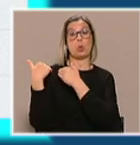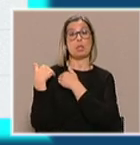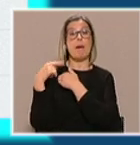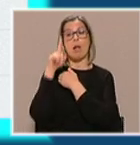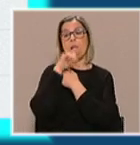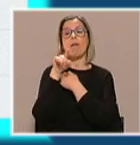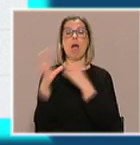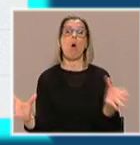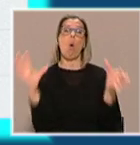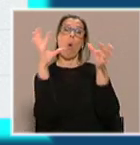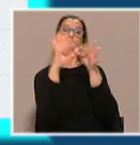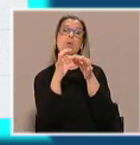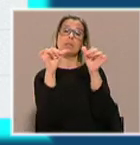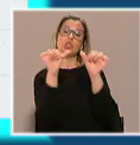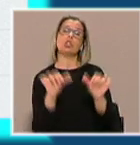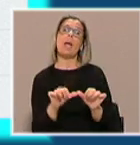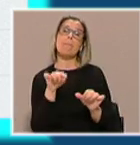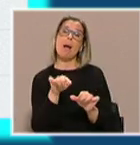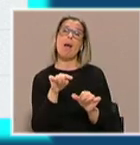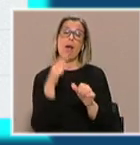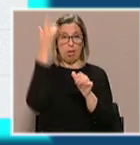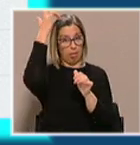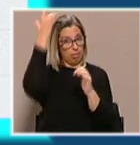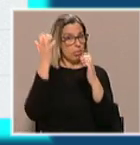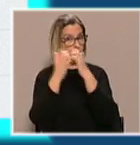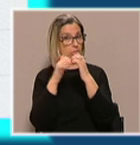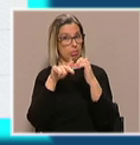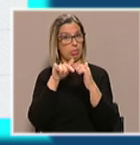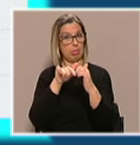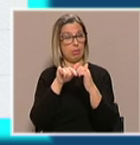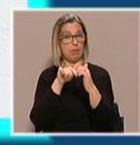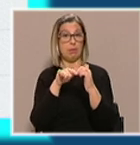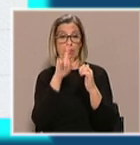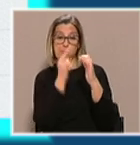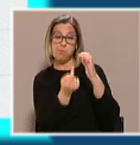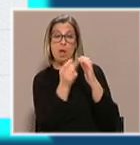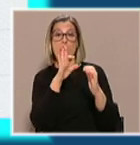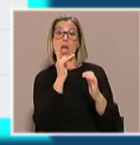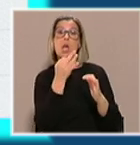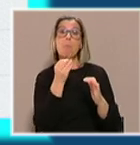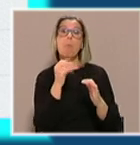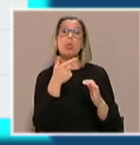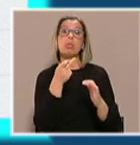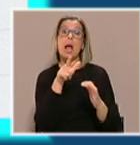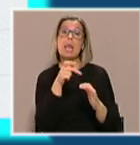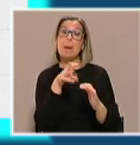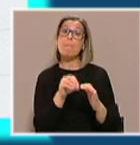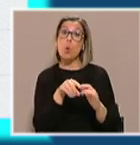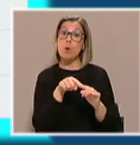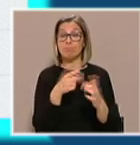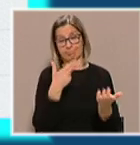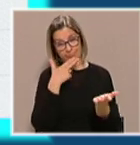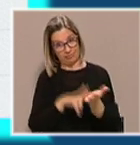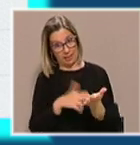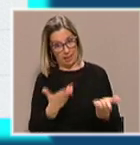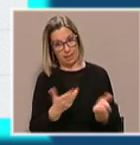faz a ponte com o sistema nervoso, é o hipotálamo. Logo, esta questão será verdadeira. Seguinte,